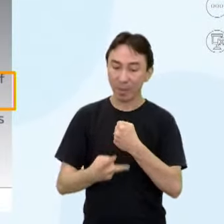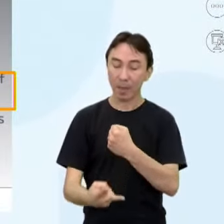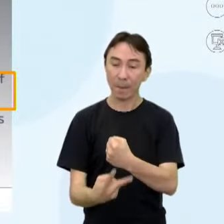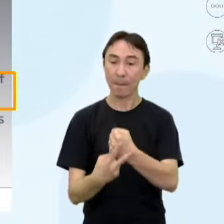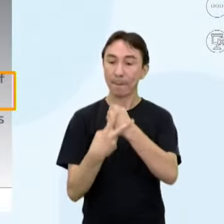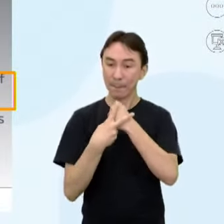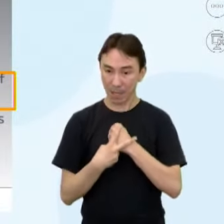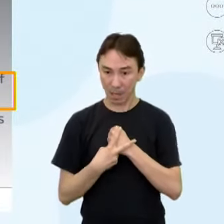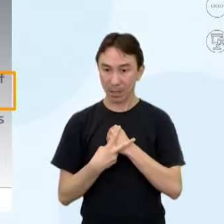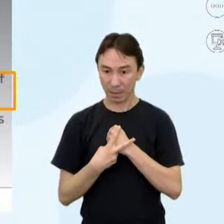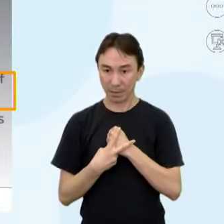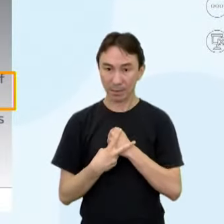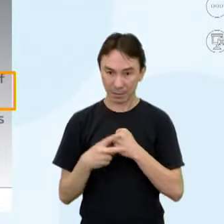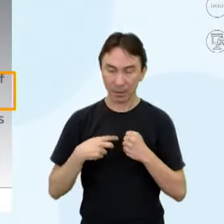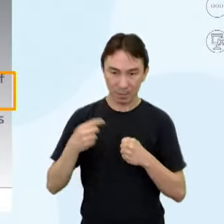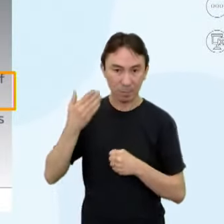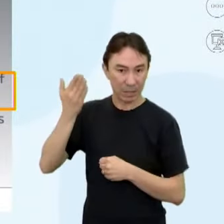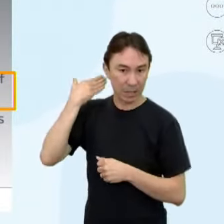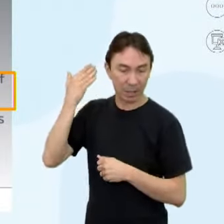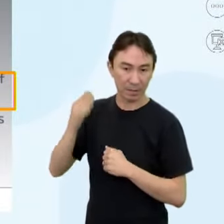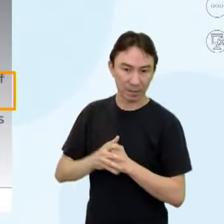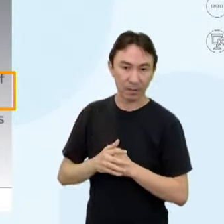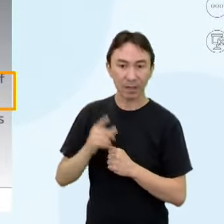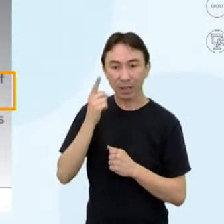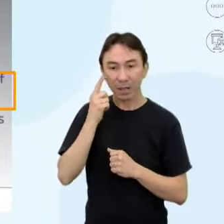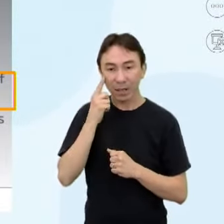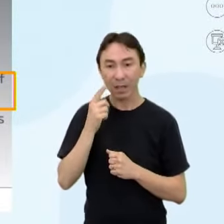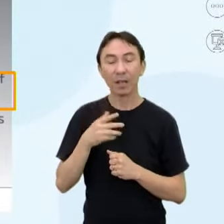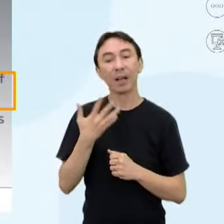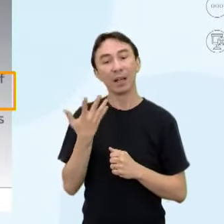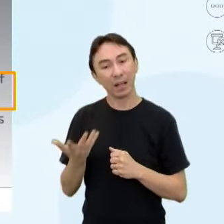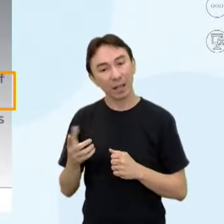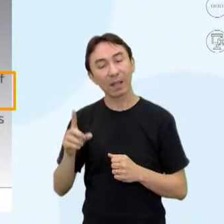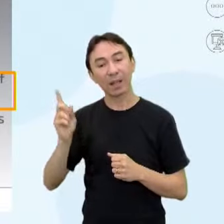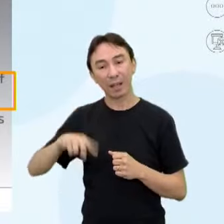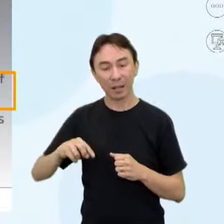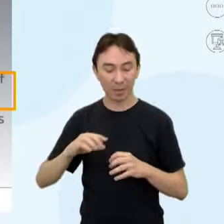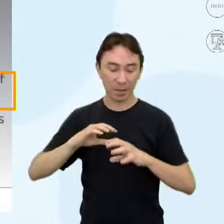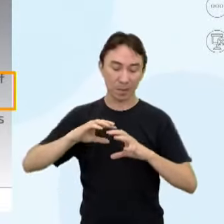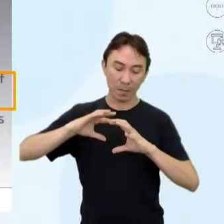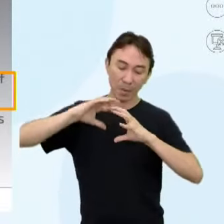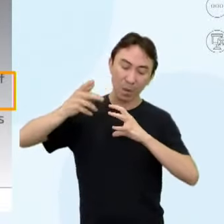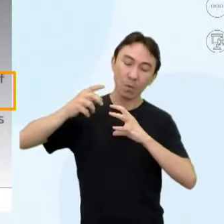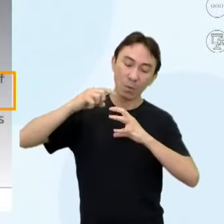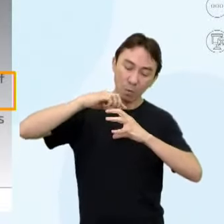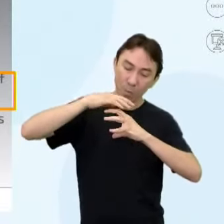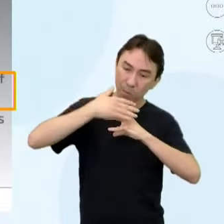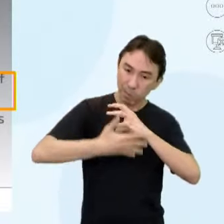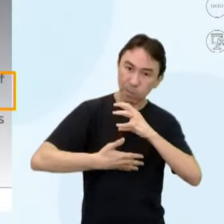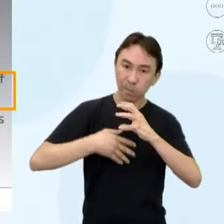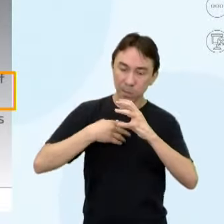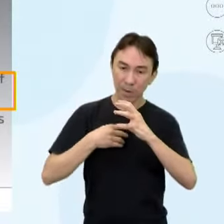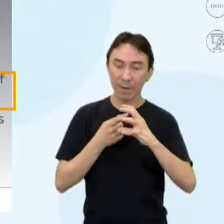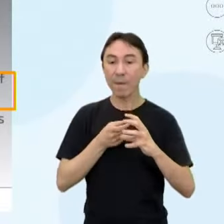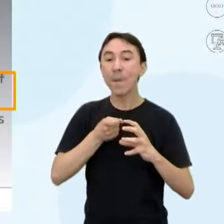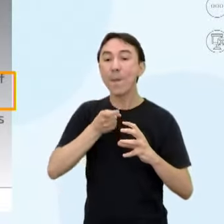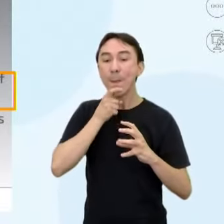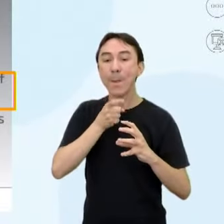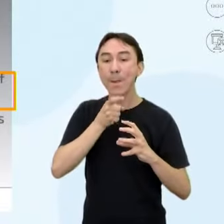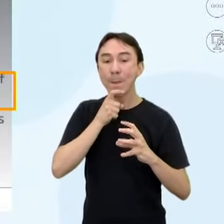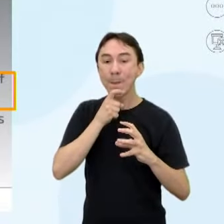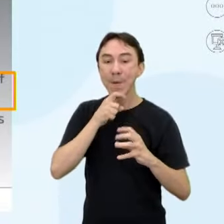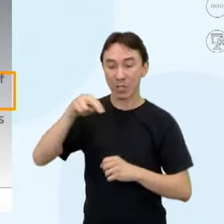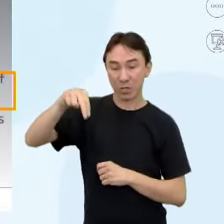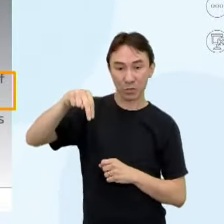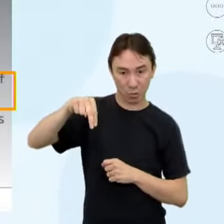passado. Então, a superfície de Plutão é, em sua maioria, coberta por nitrogênio em formato de gelo. De novo, a